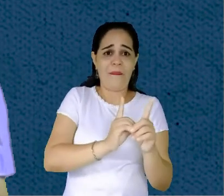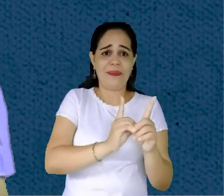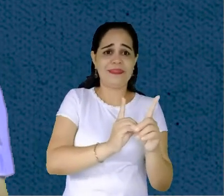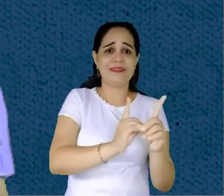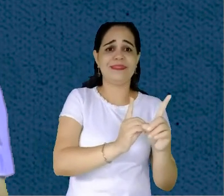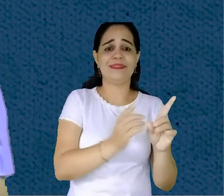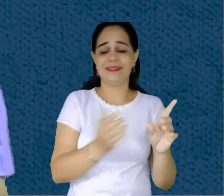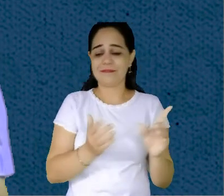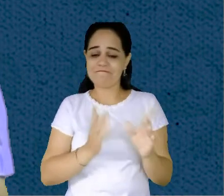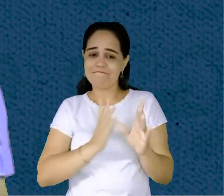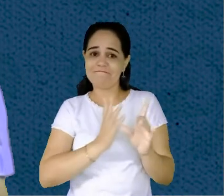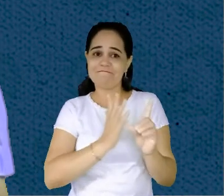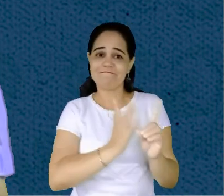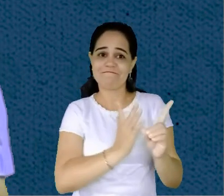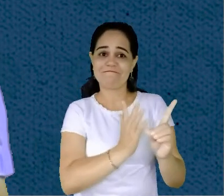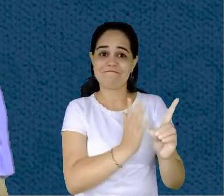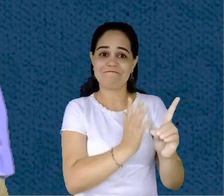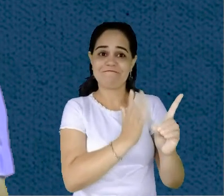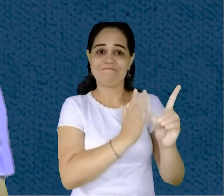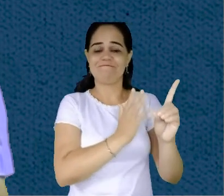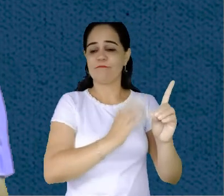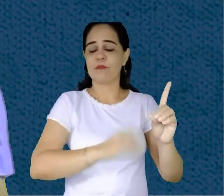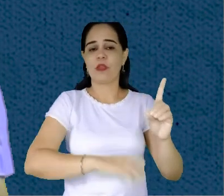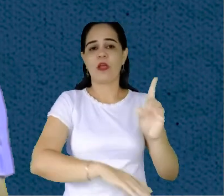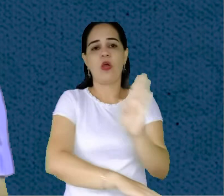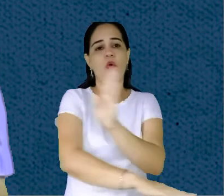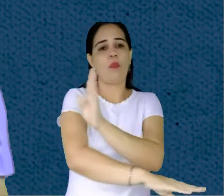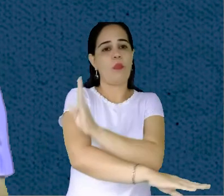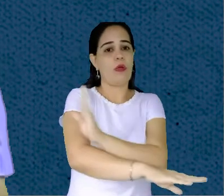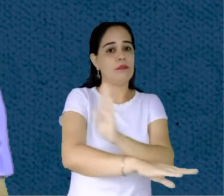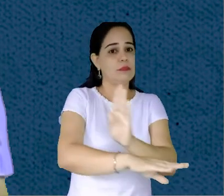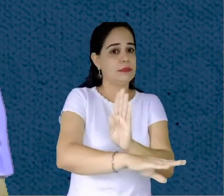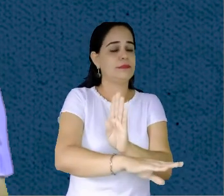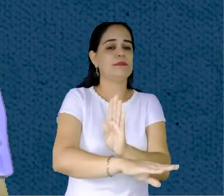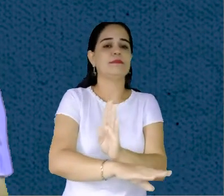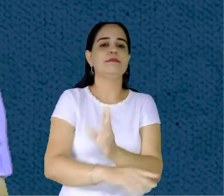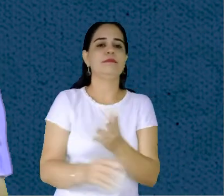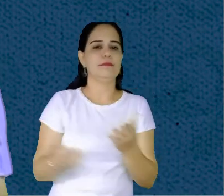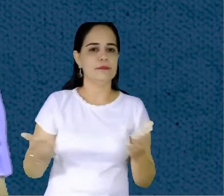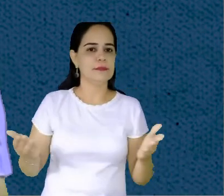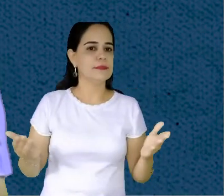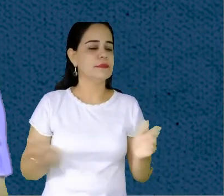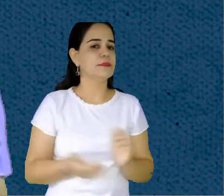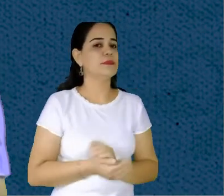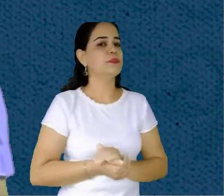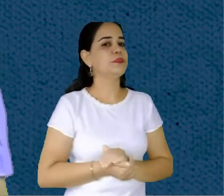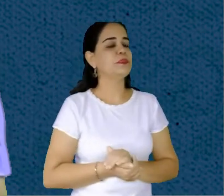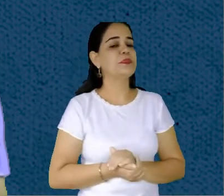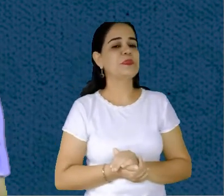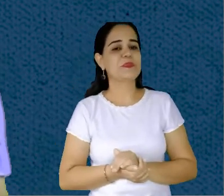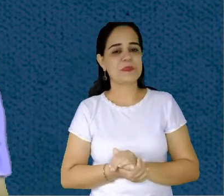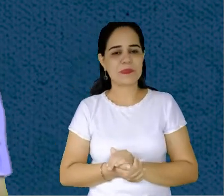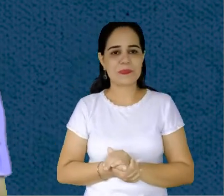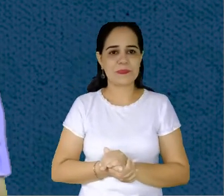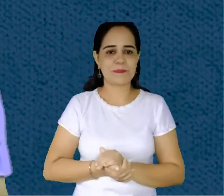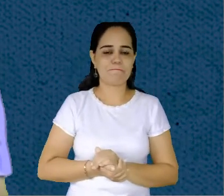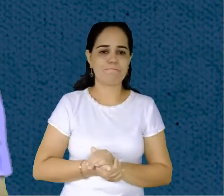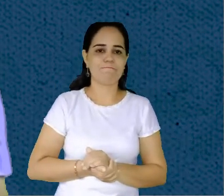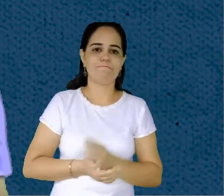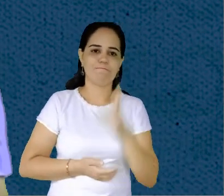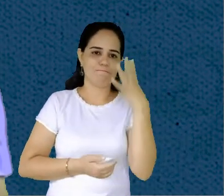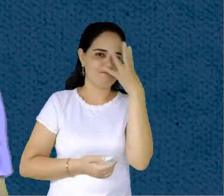pelas ruas de Bragança. Foi um momento belo, um momento bonito, que pessoalmente a mim me lembrou